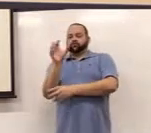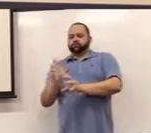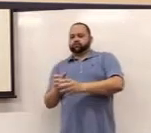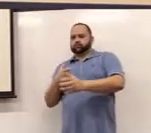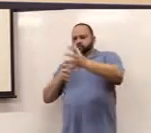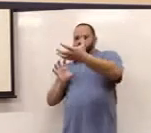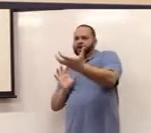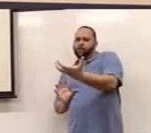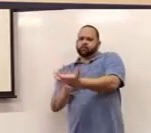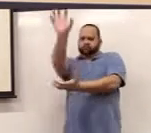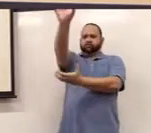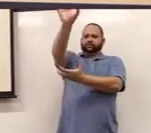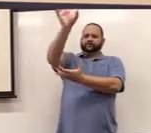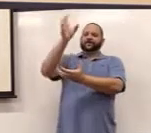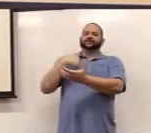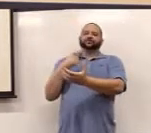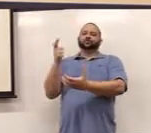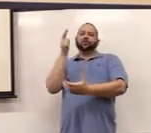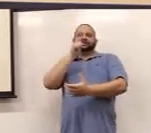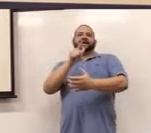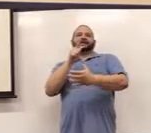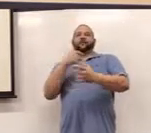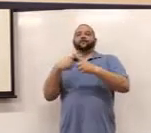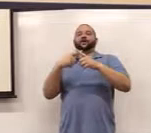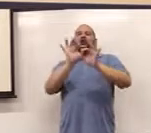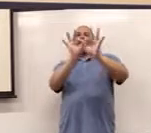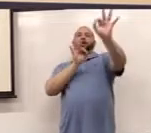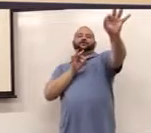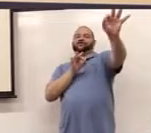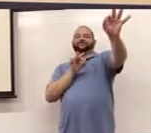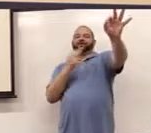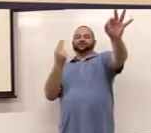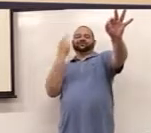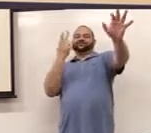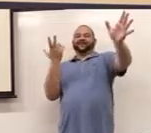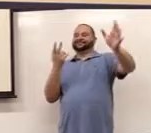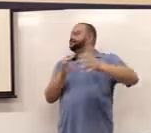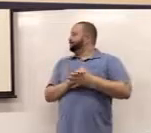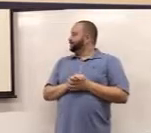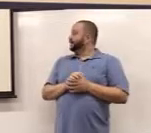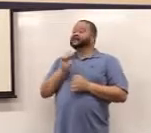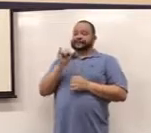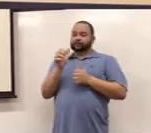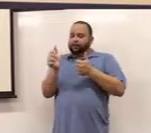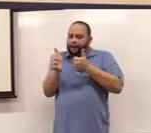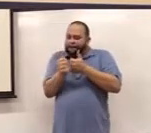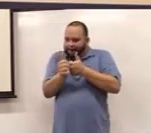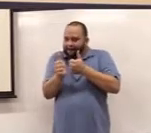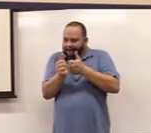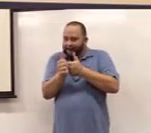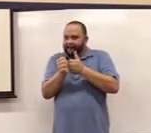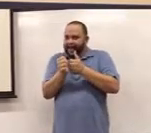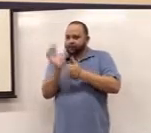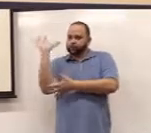para dentro da cidade desse lugar. É uma distância que os canhões não vão atingir. Só se ele chegar dentro